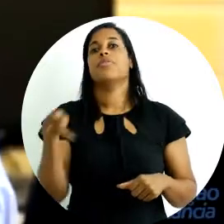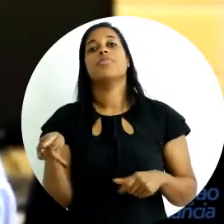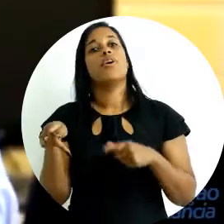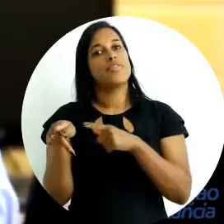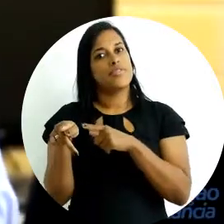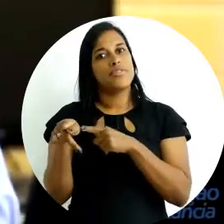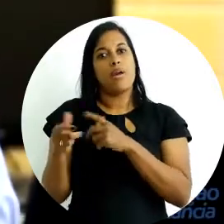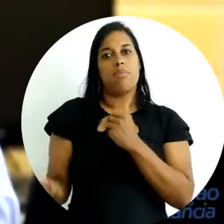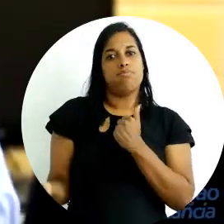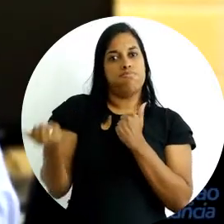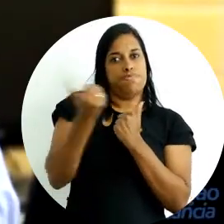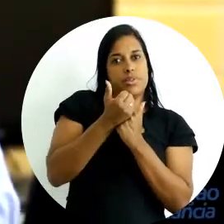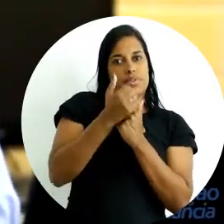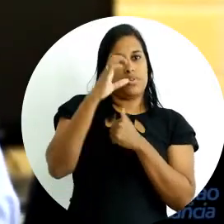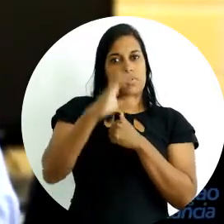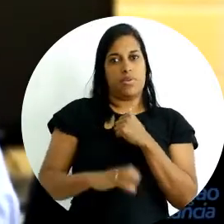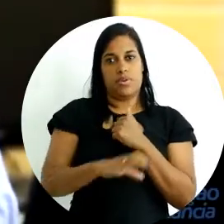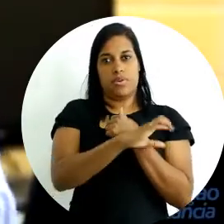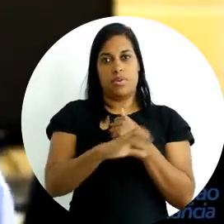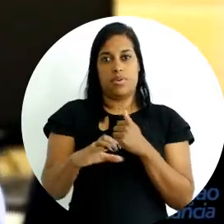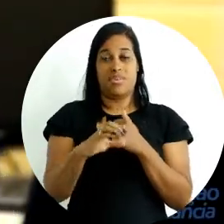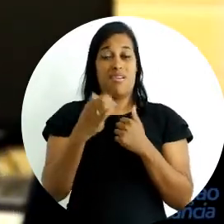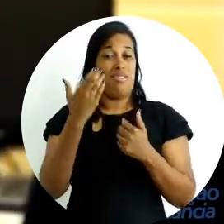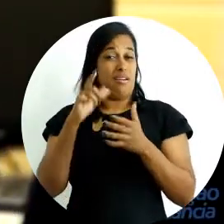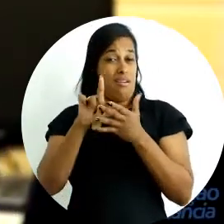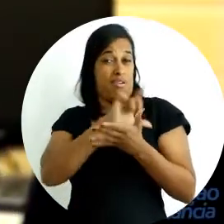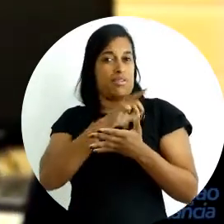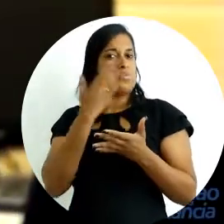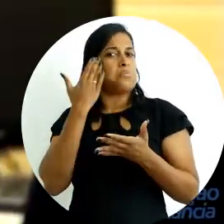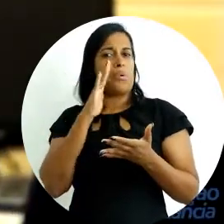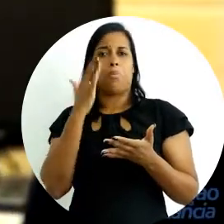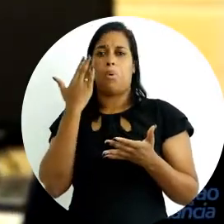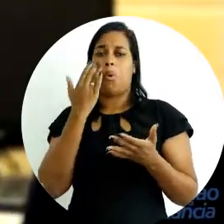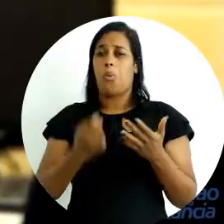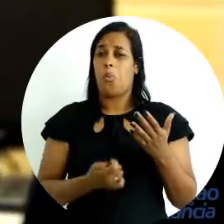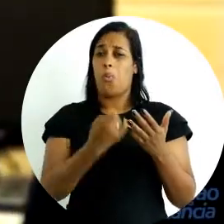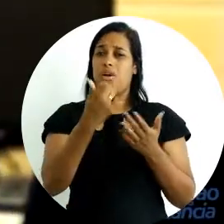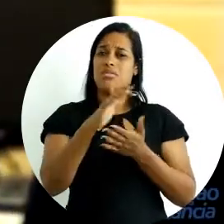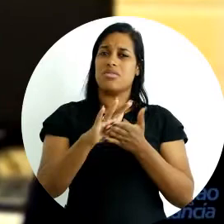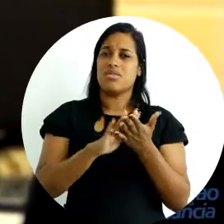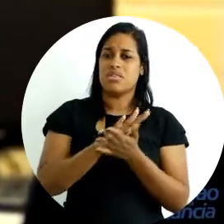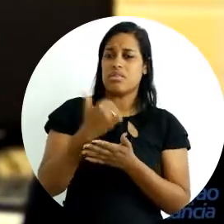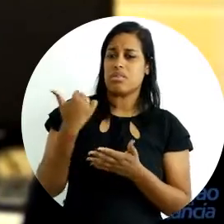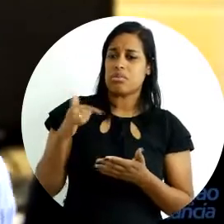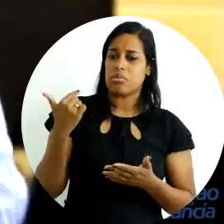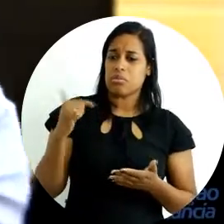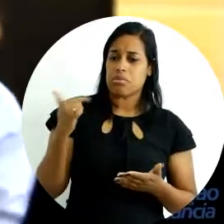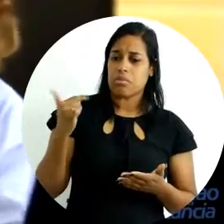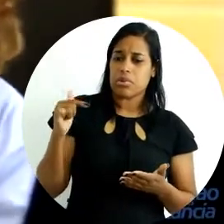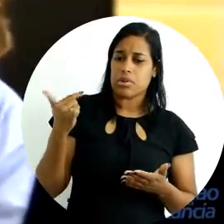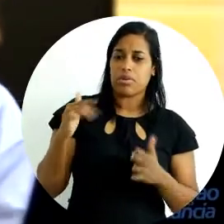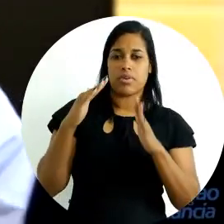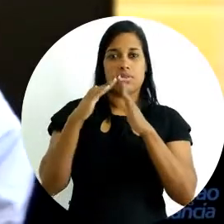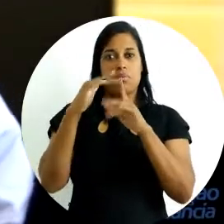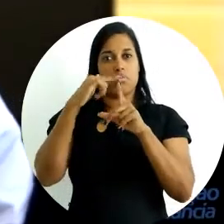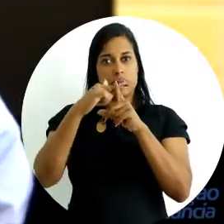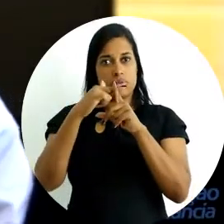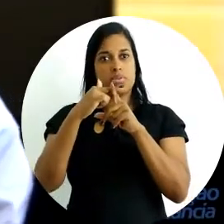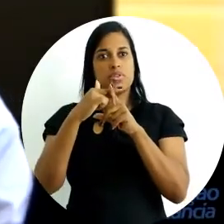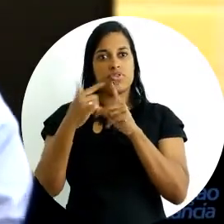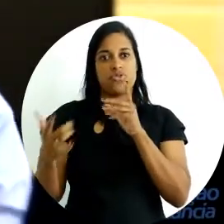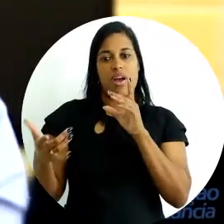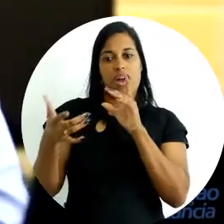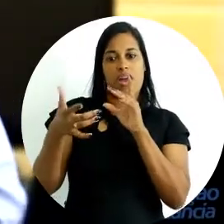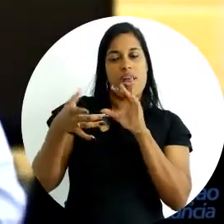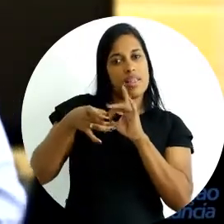professores. Esses professores deveriam ser professores leigos, ou seja, que não tivessem qualquer relação com a